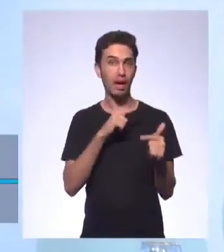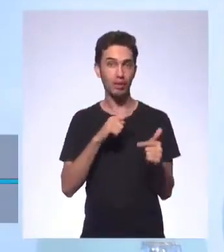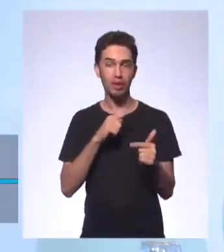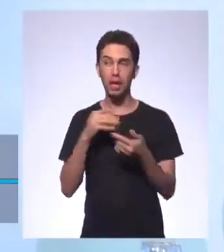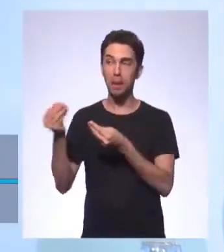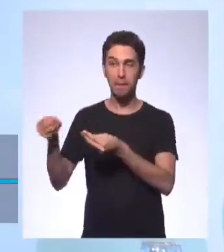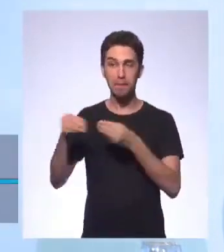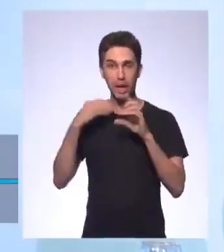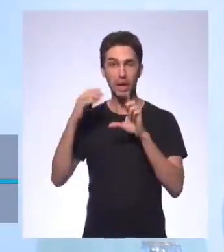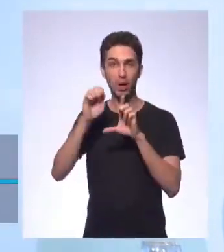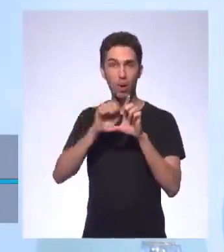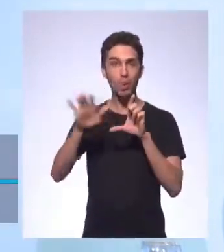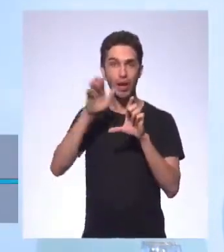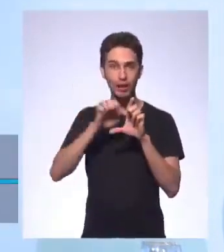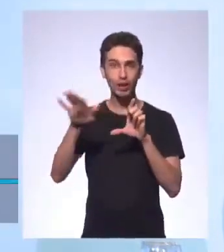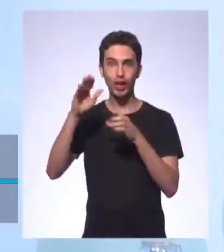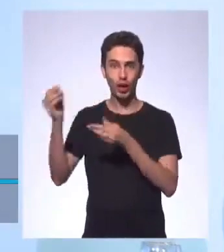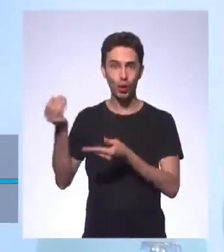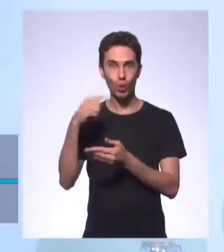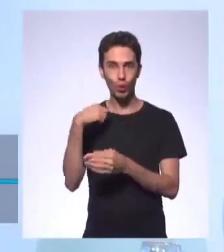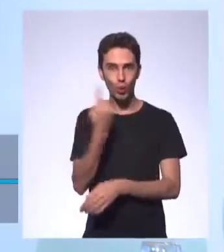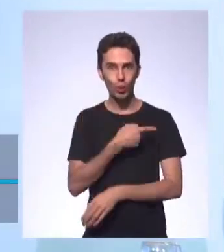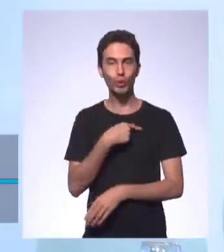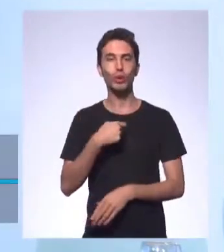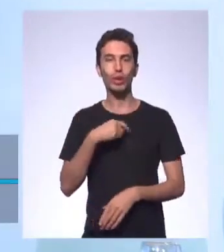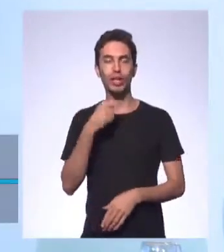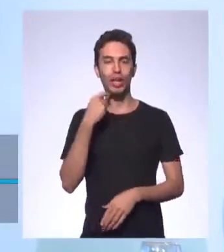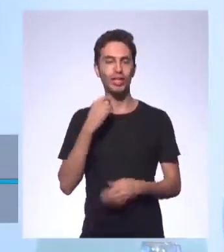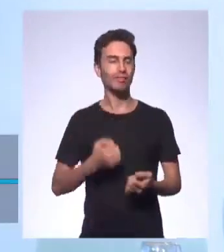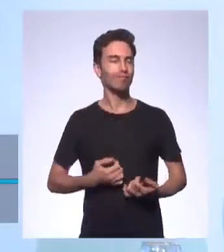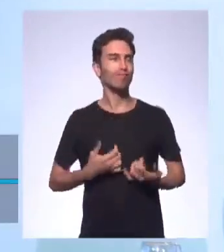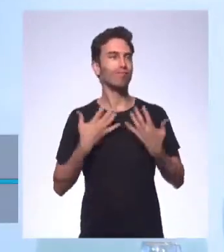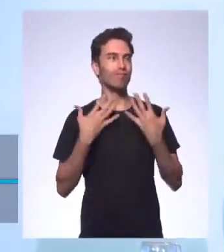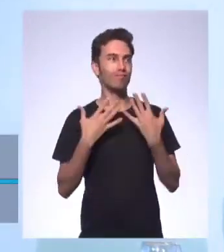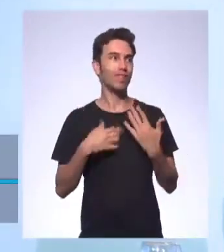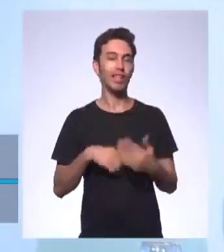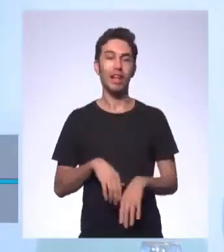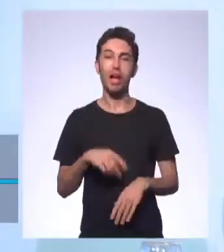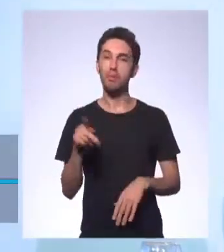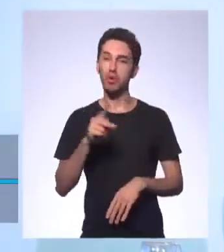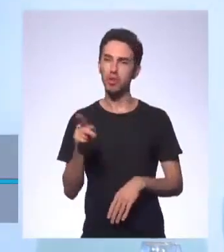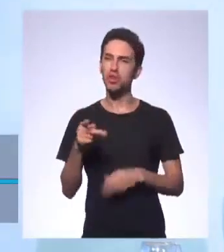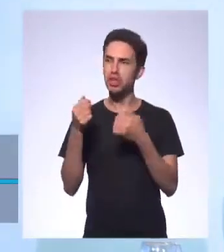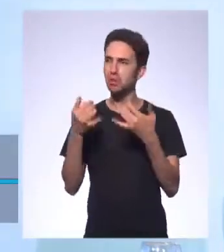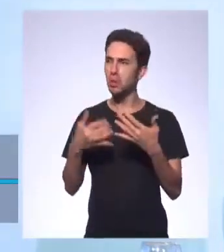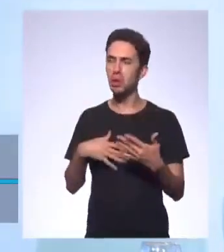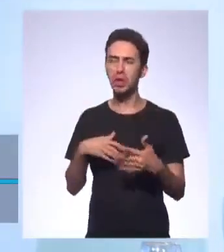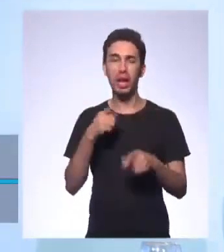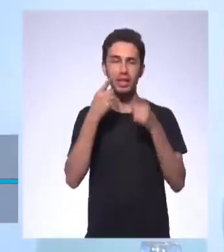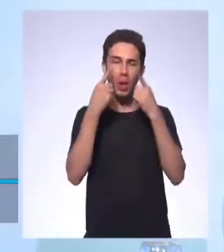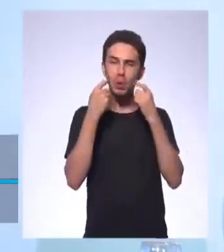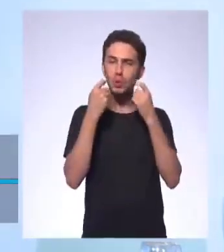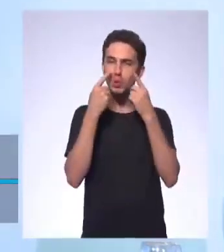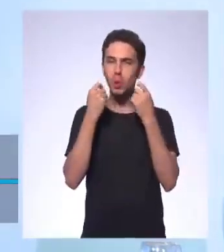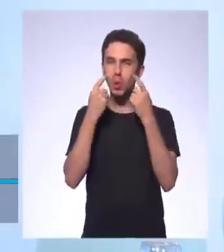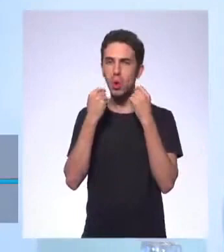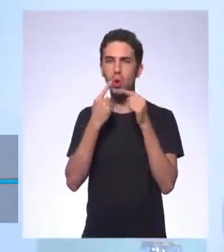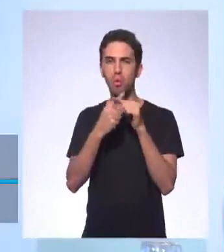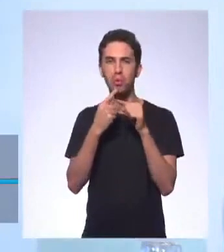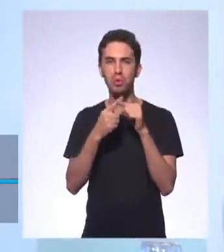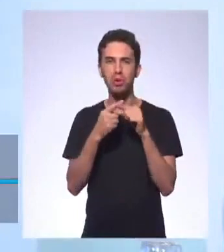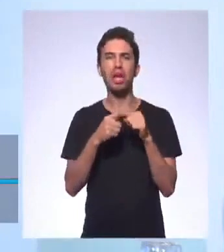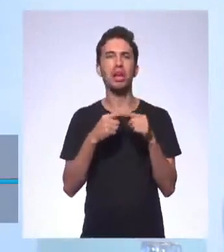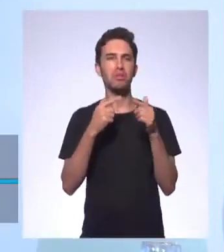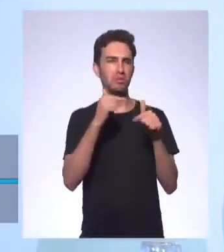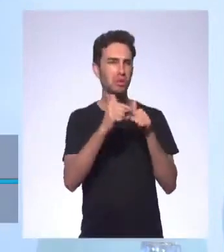professora Renata falou que chorou quando os alunos começaram a mandar atividade ali pronto, o trabalho perfeito, sabe? A coisa bem feita, não era qualquer